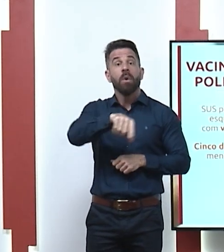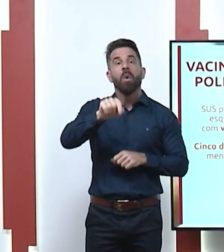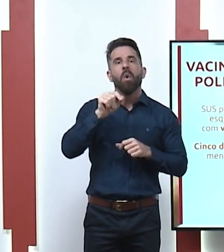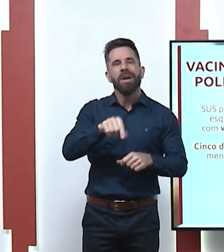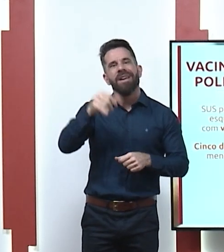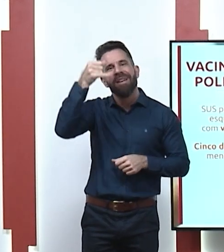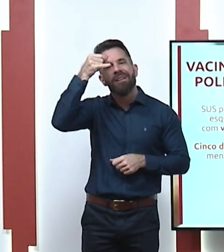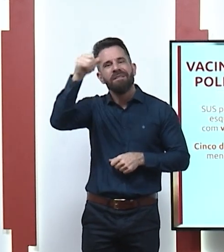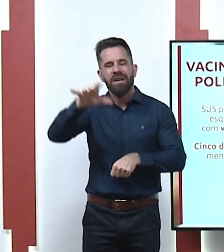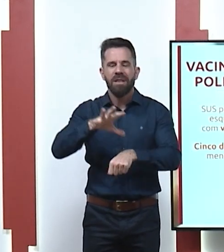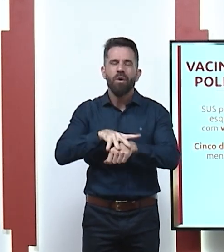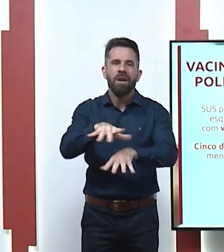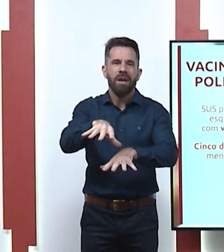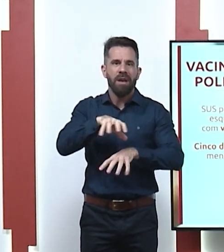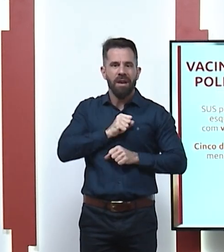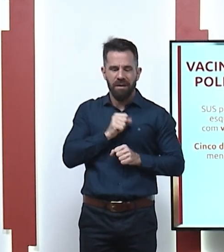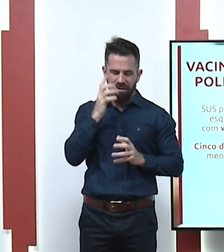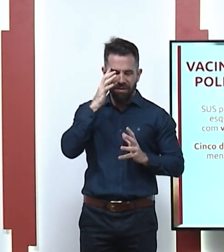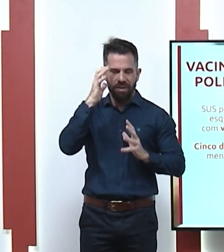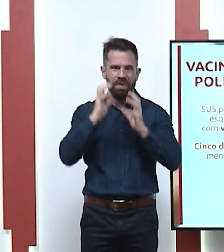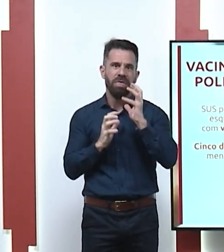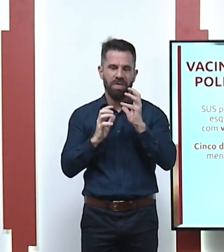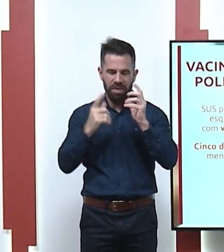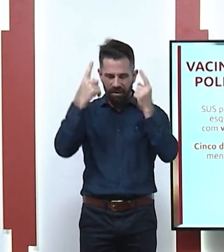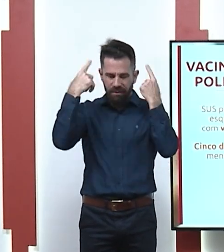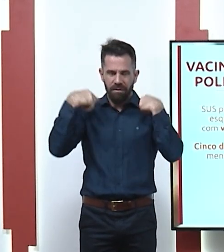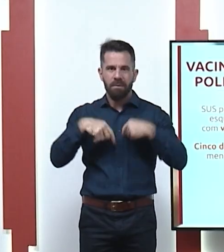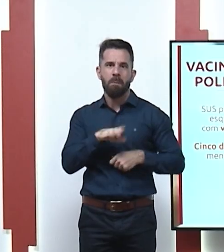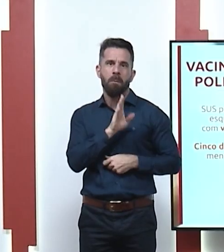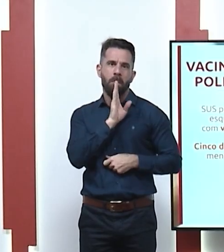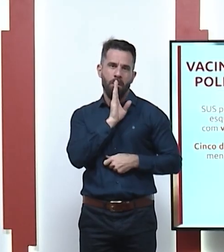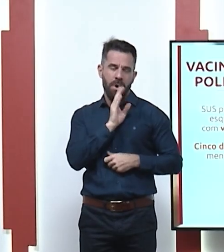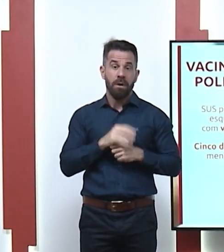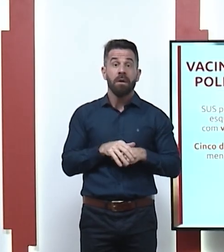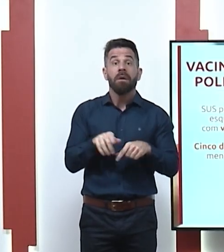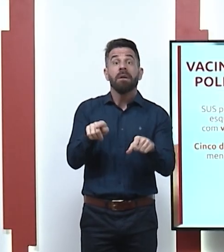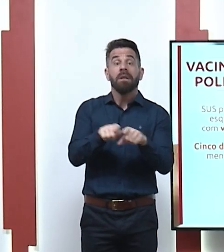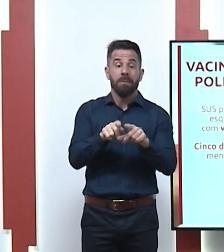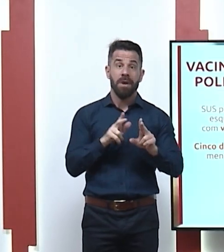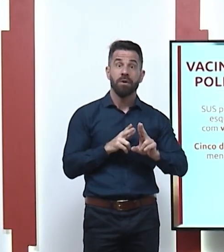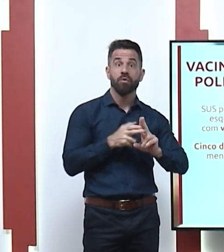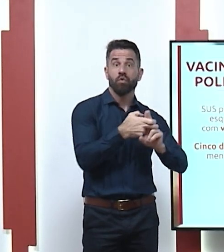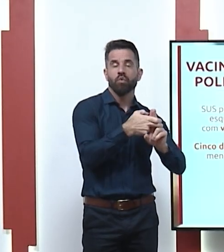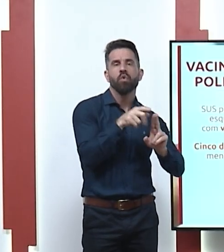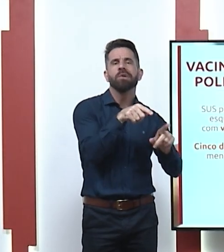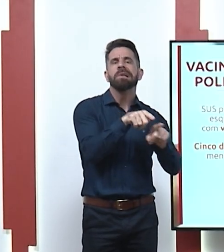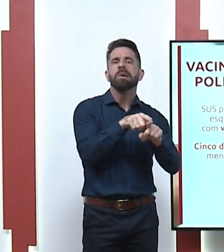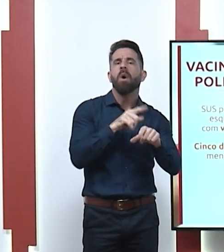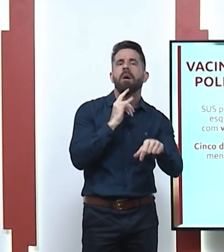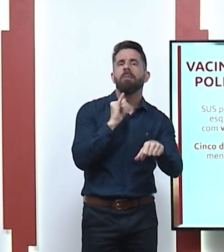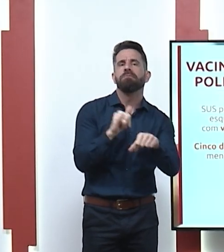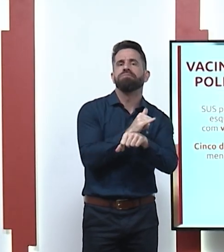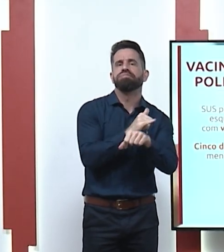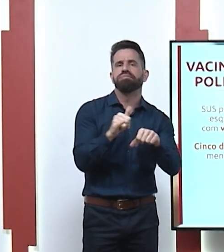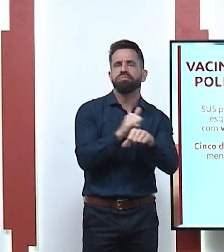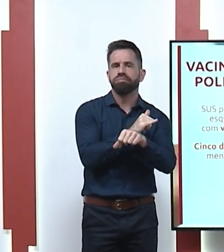paralisia infantil. Com isso, o Sistema Único de Saúde volta a oferecer um esquema que era feito